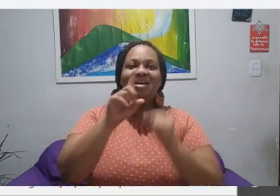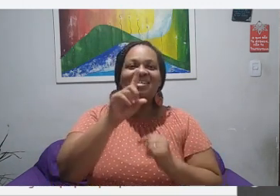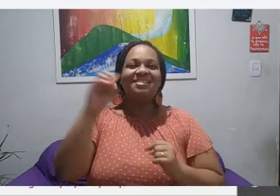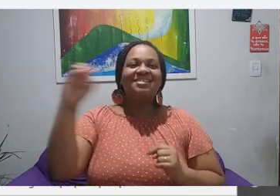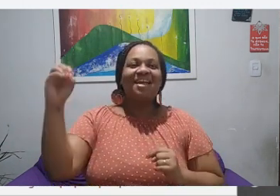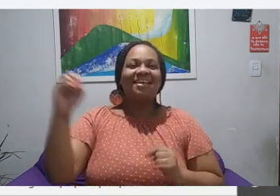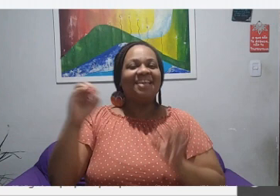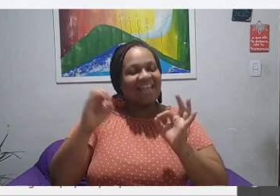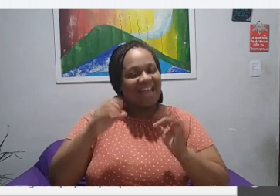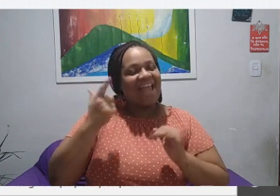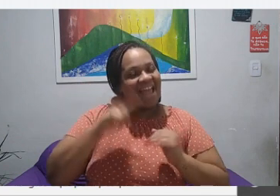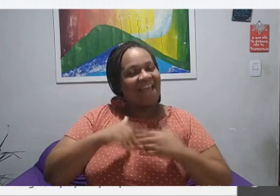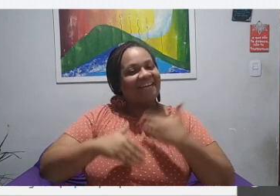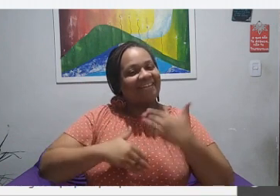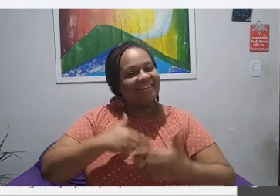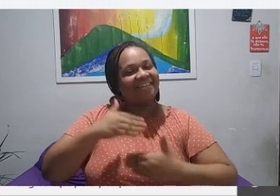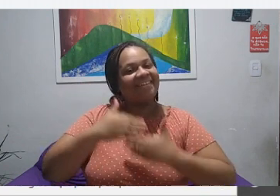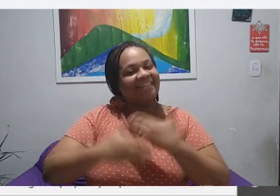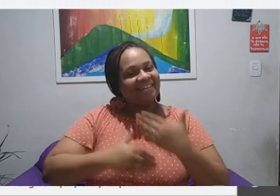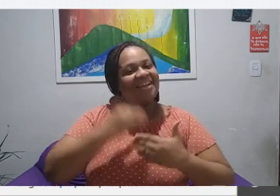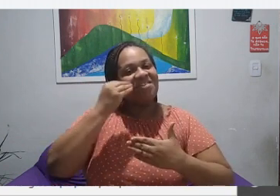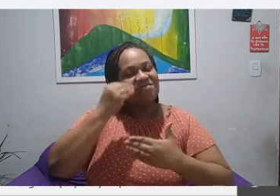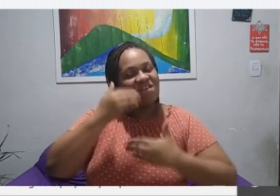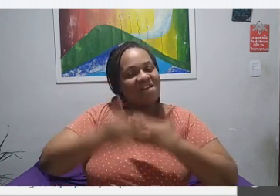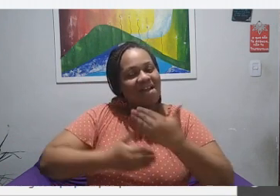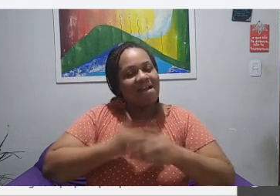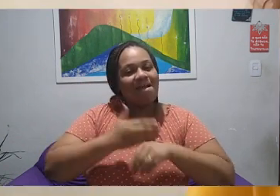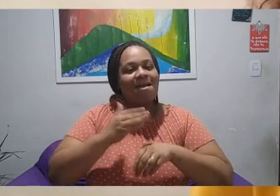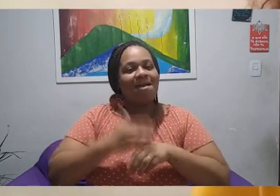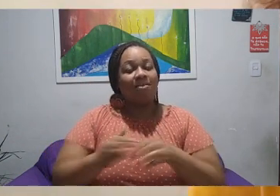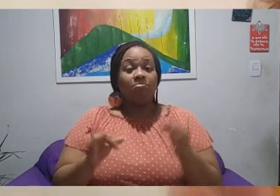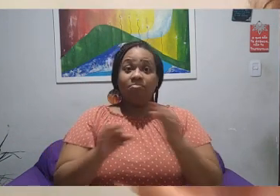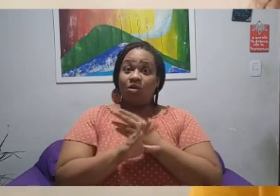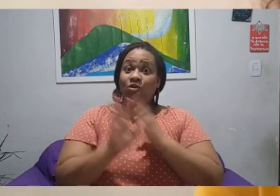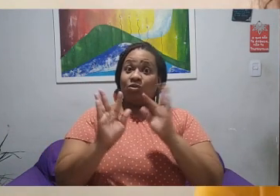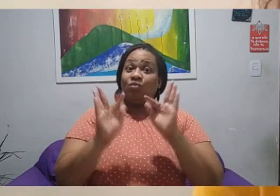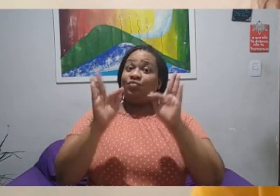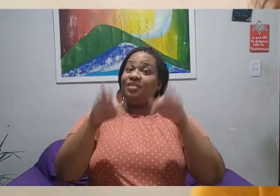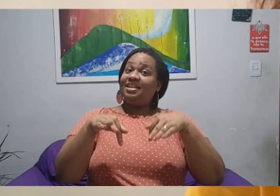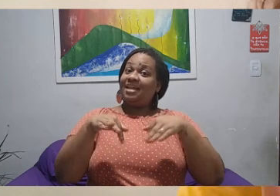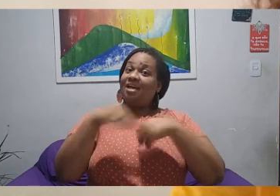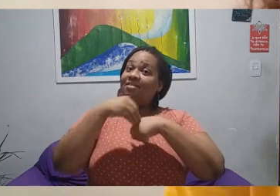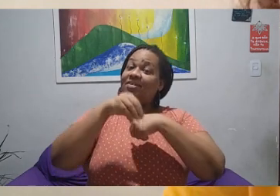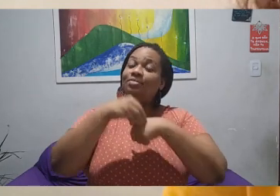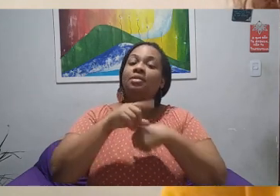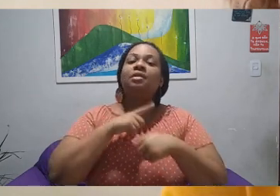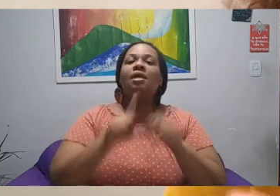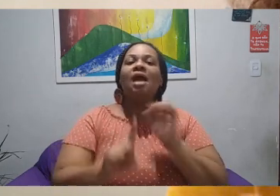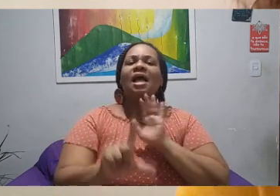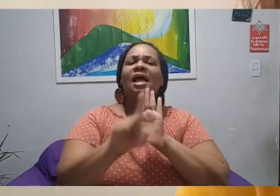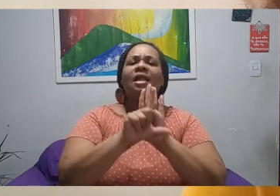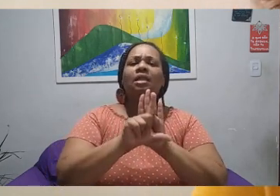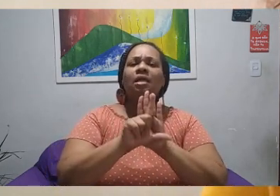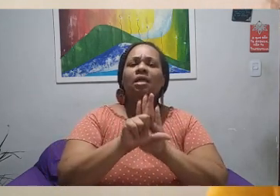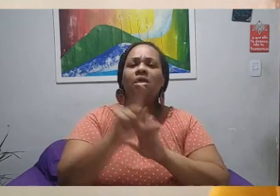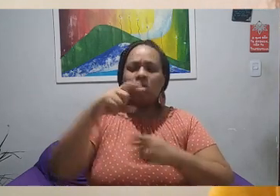mediu 100 ohms. É assim que a gente mede resistência com o multímetro. Por fim, eu trouxe para vocês a